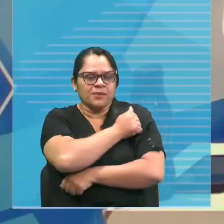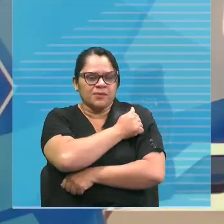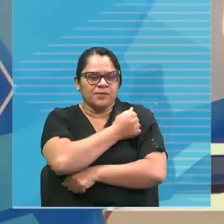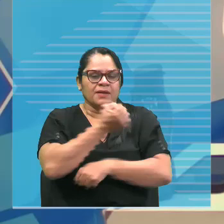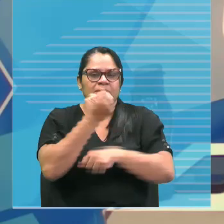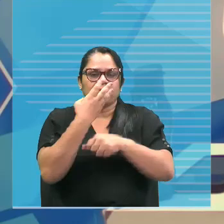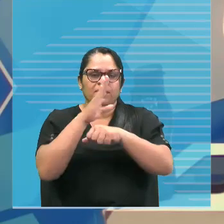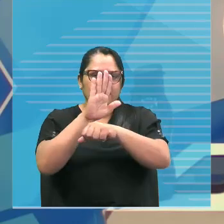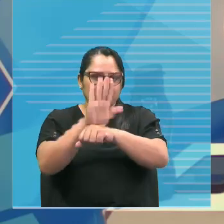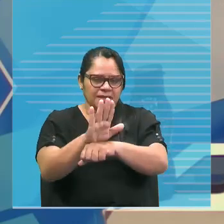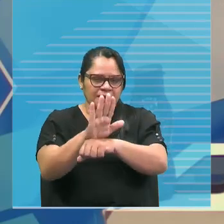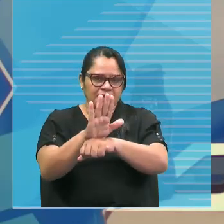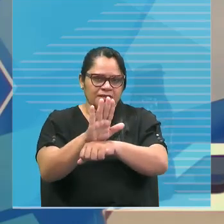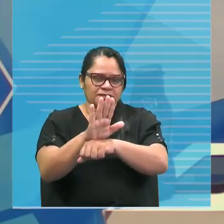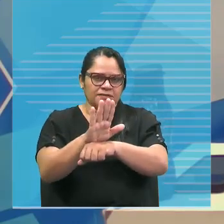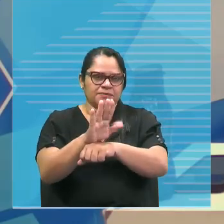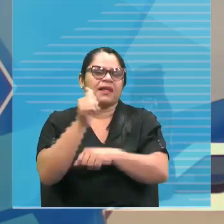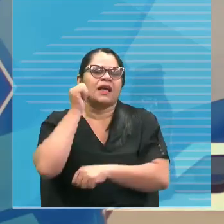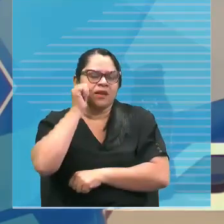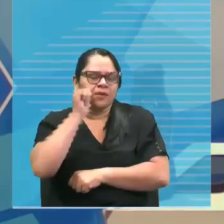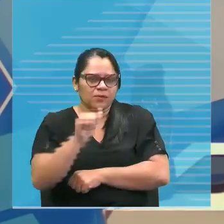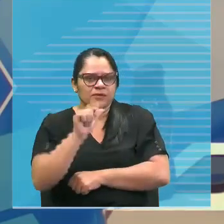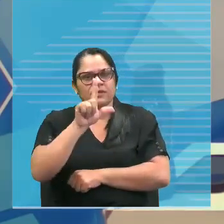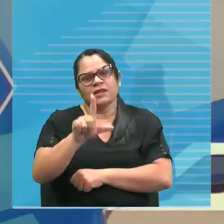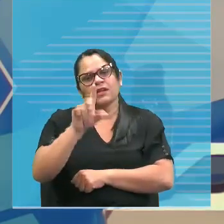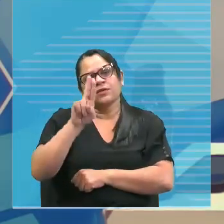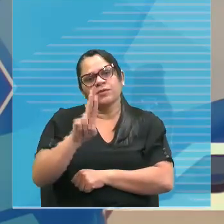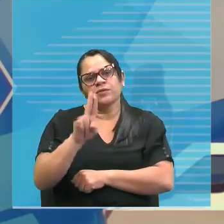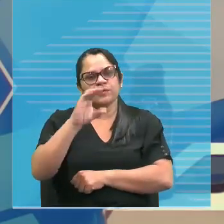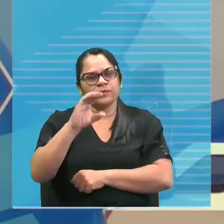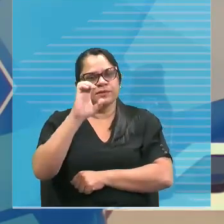gleucimaria gleucária não sei